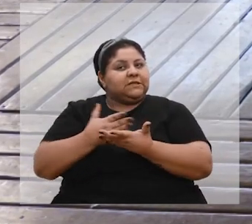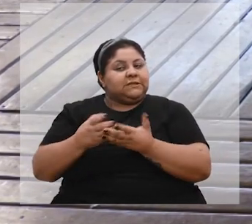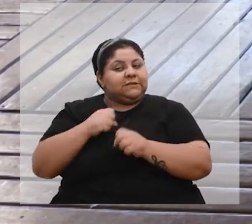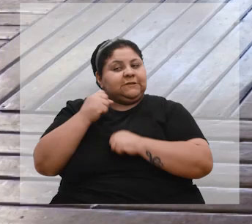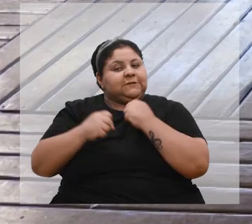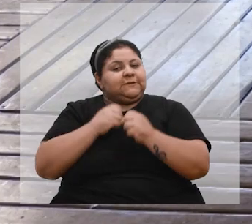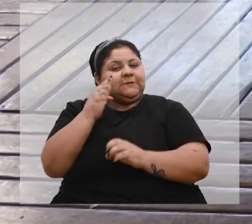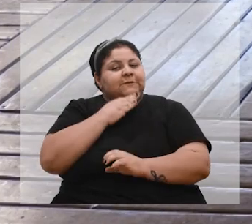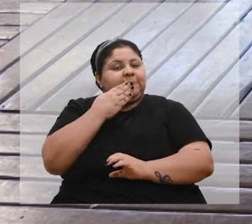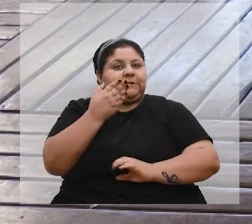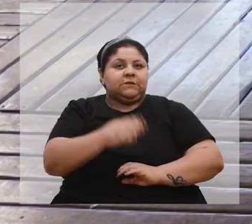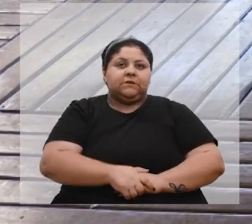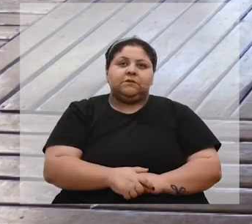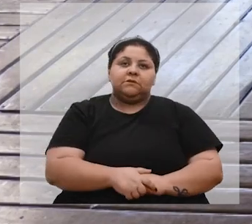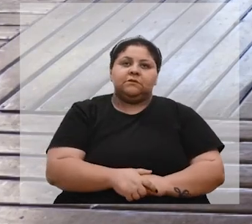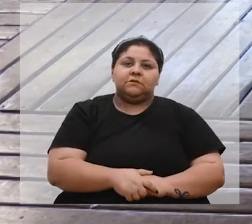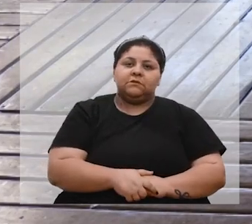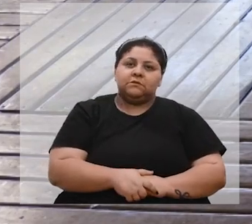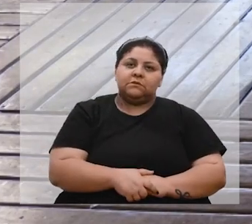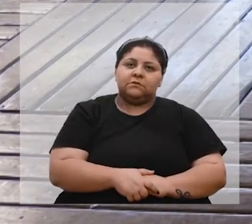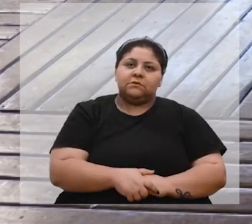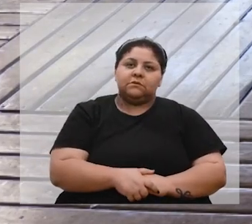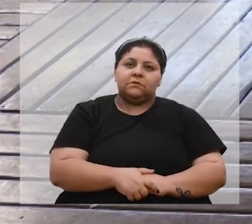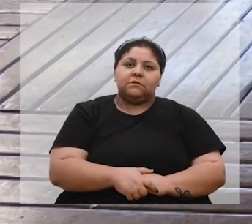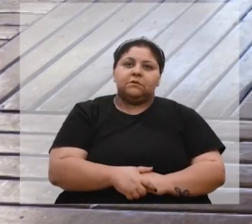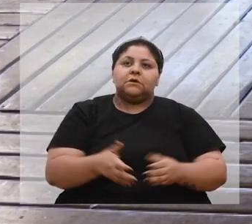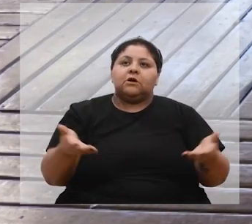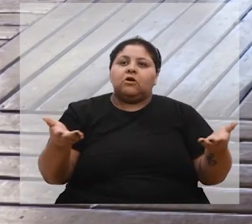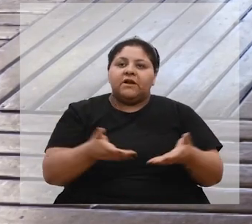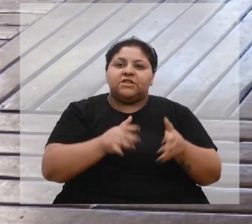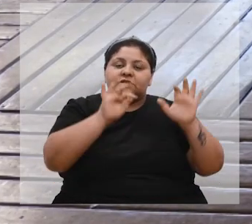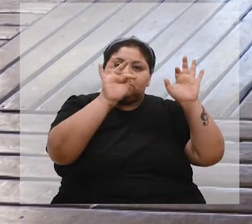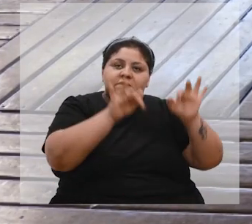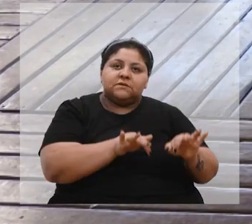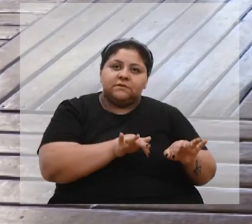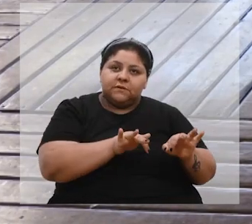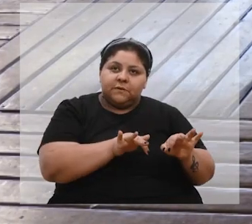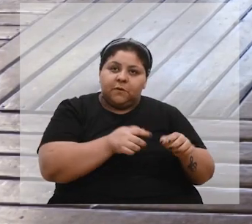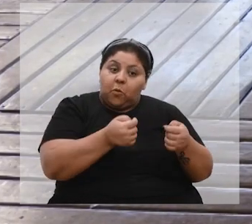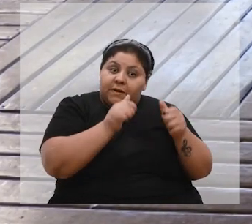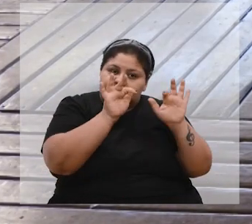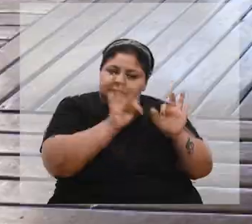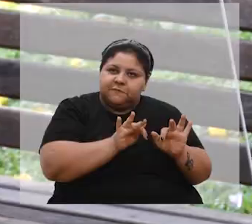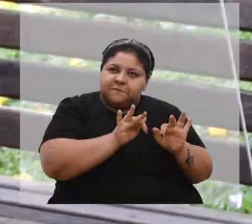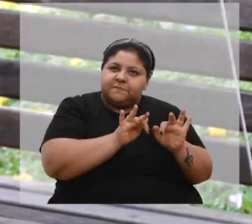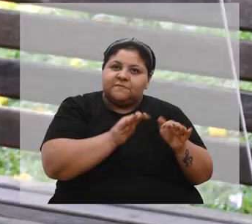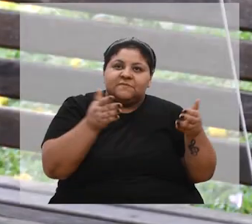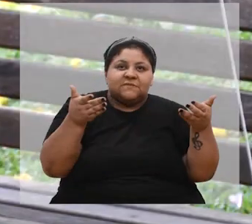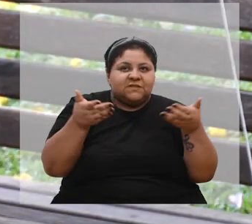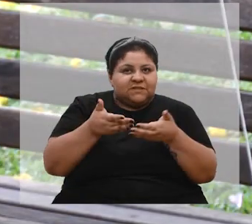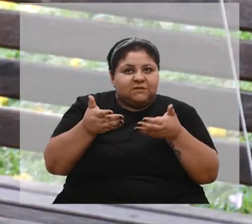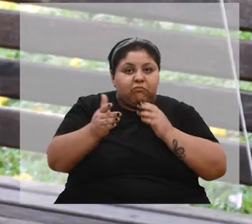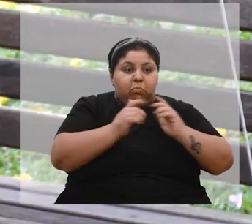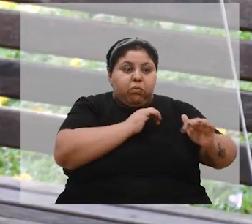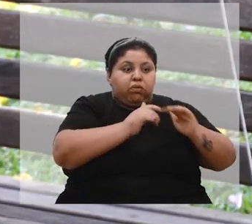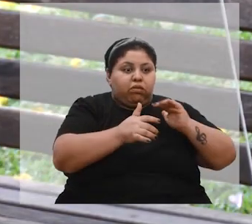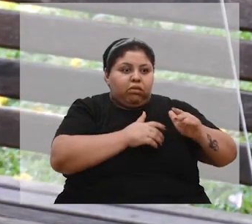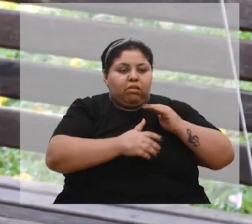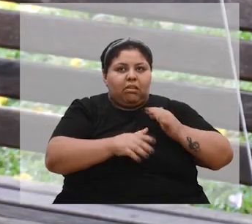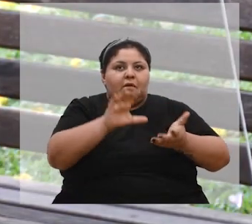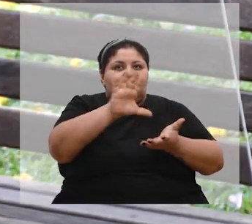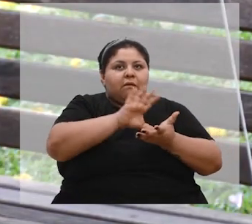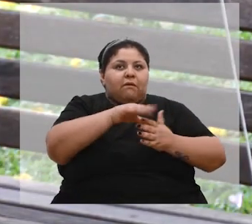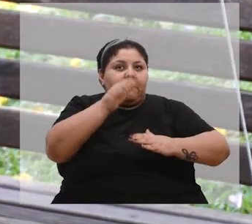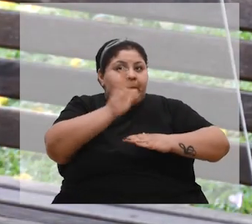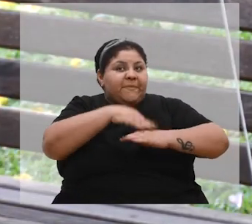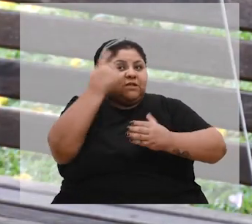ódio. Rápido demais. Ana, bom, nós estamos encerrando aqui, né? Já está bem movimentada